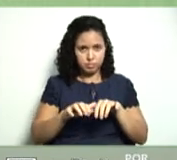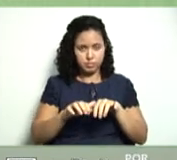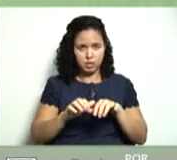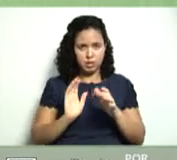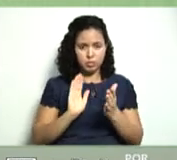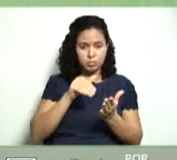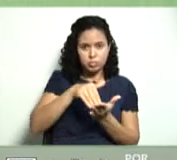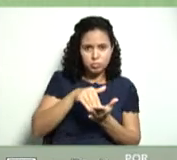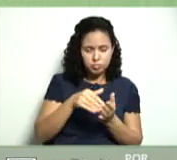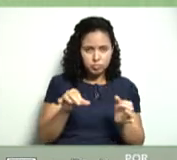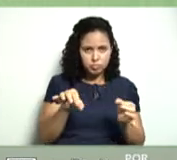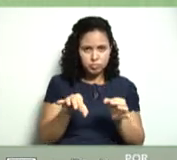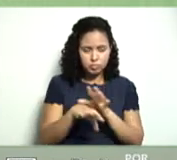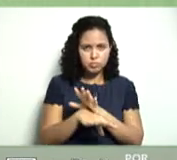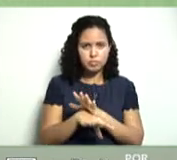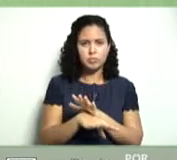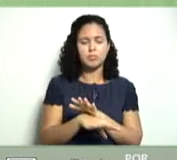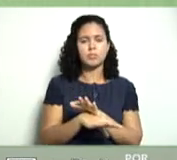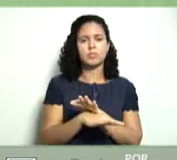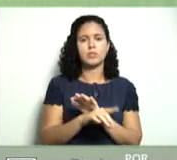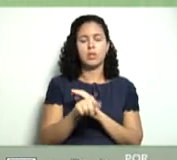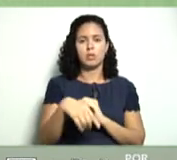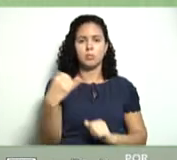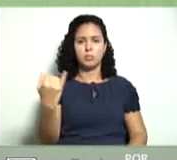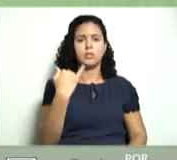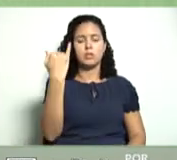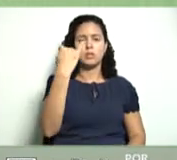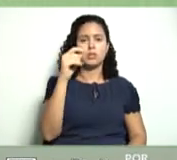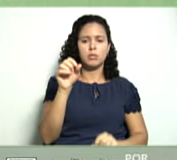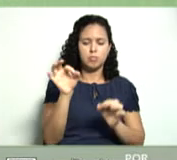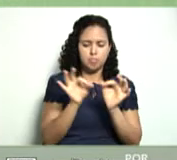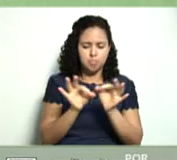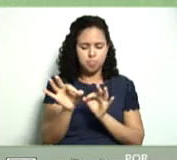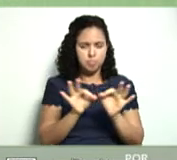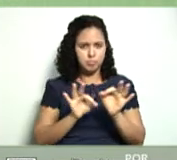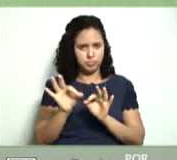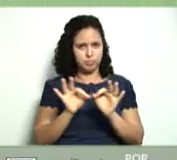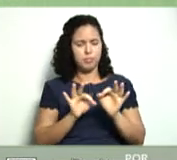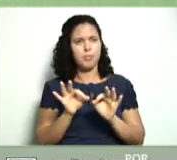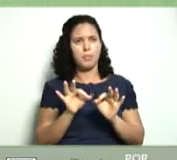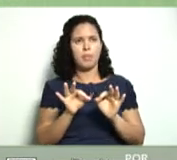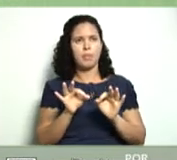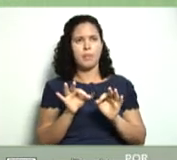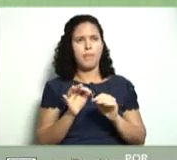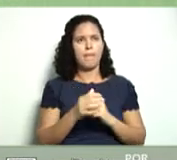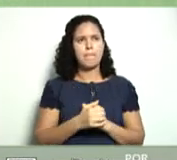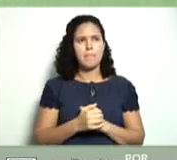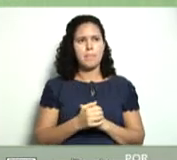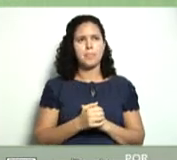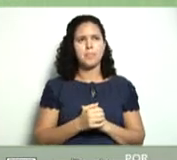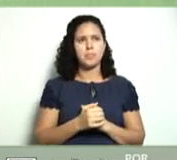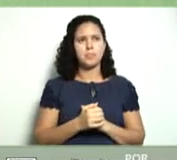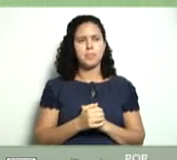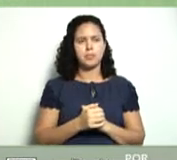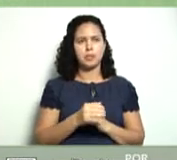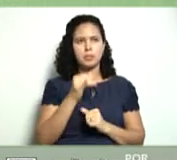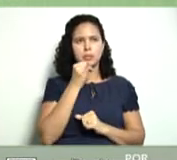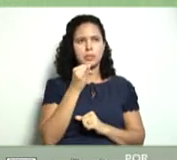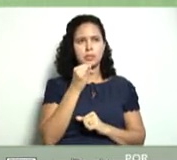finalizar o seu documento é importante que você faça formatação tipo que eu coloquei tamanho